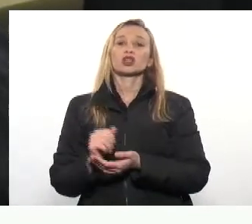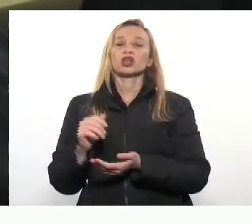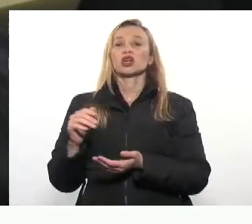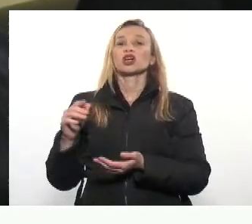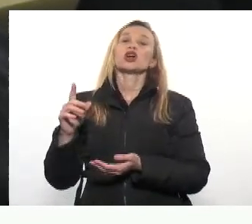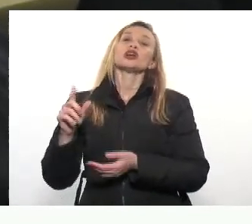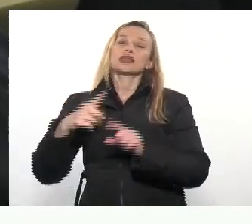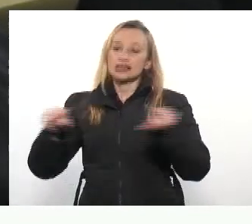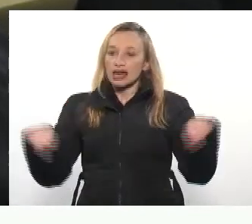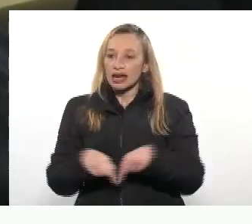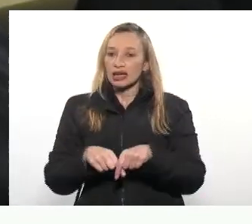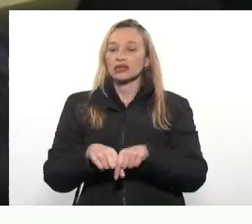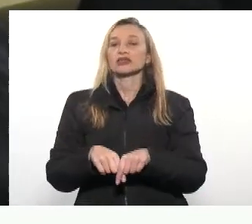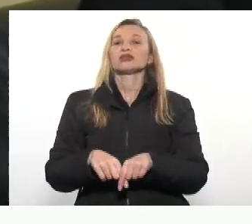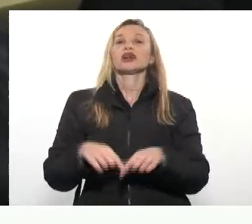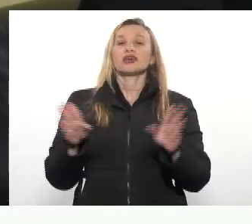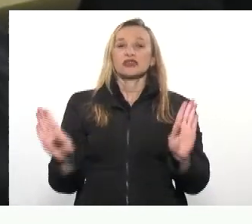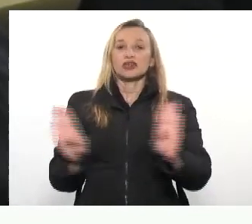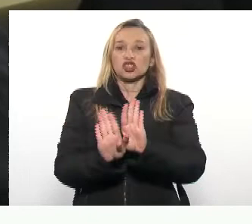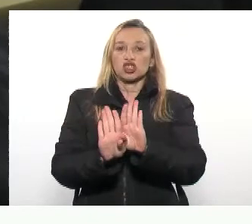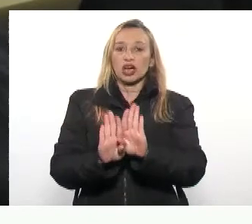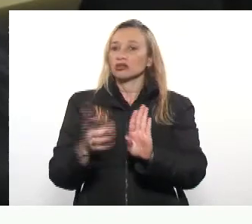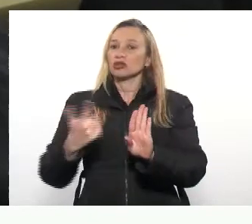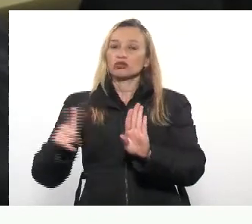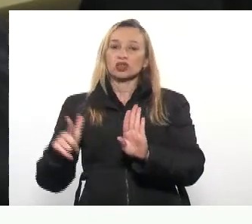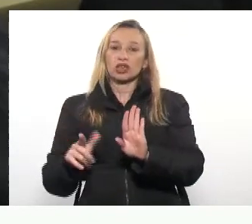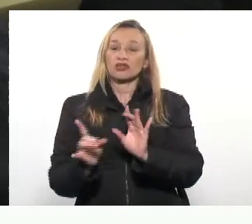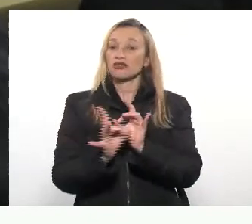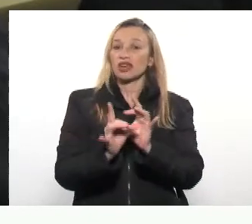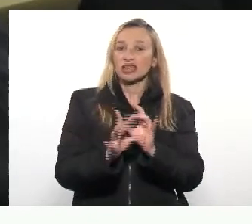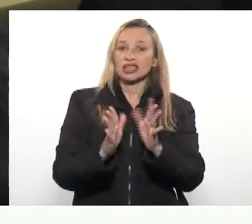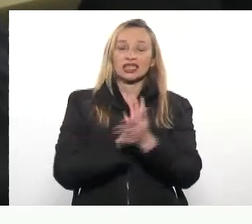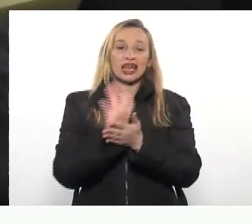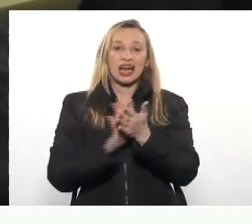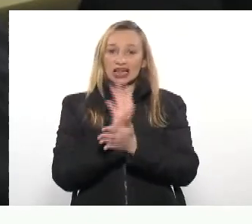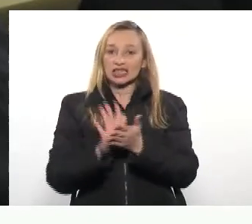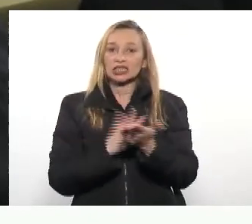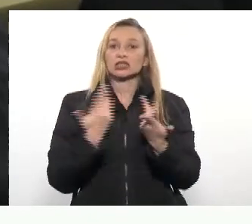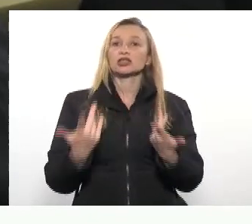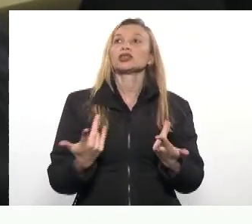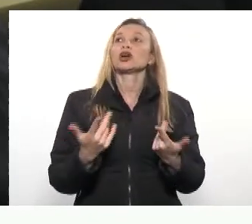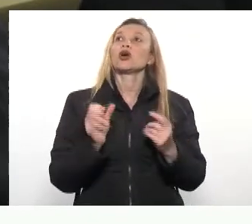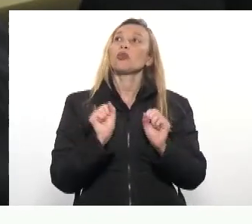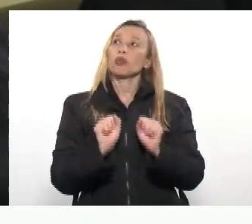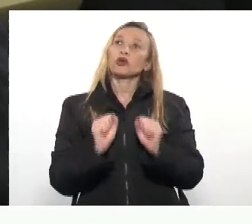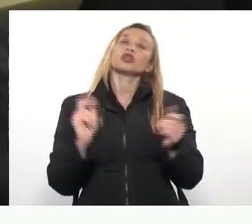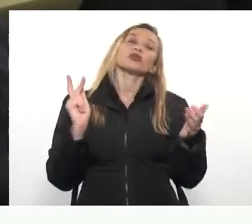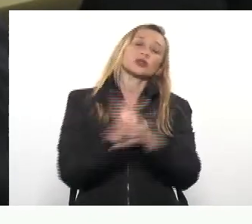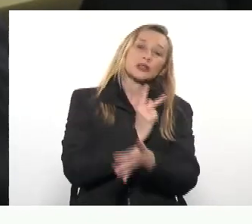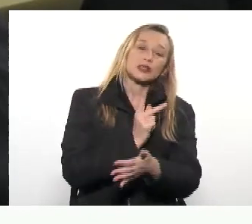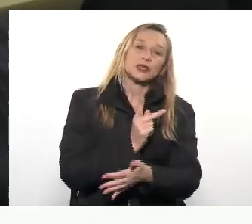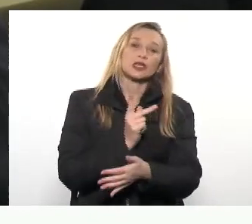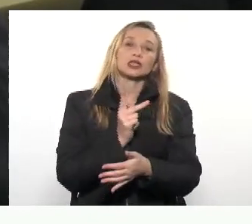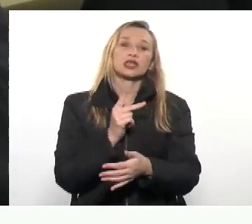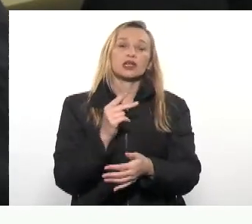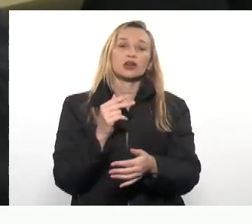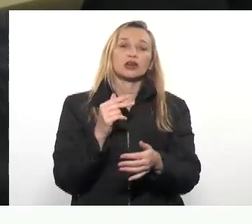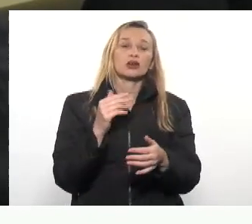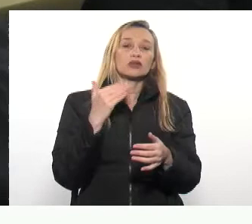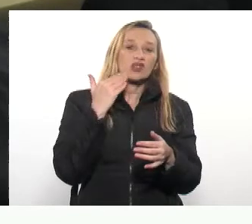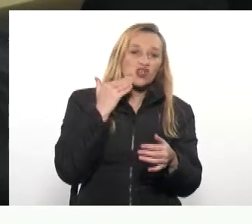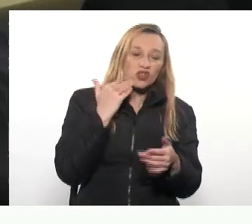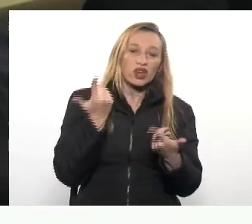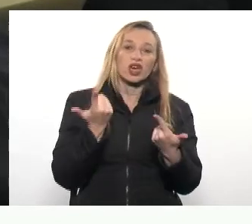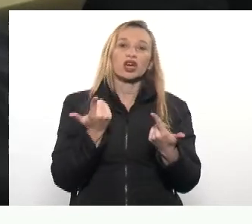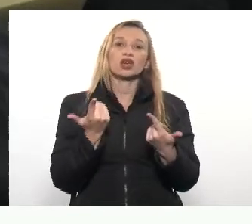fechado, a sala estiver fechada, e não houver consumo, não houver vazamento, porque às vezes também pode ocorrer de se ter um vazamento, e a gente tem sempre a preocupação